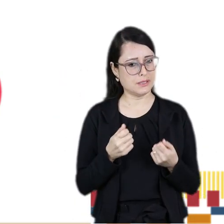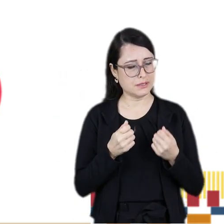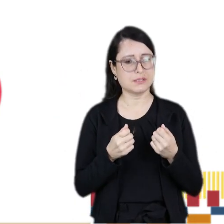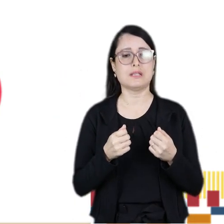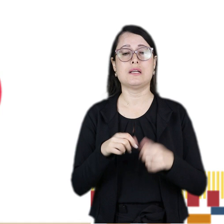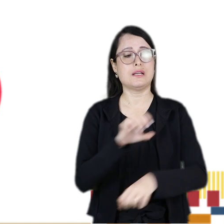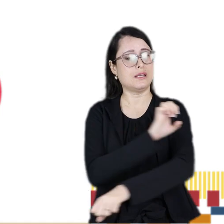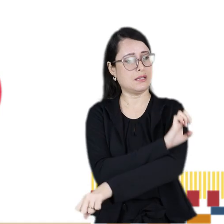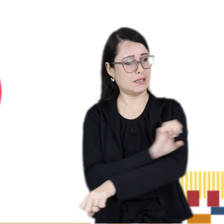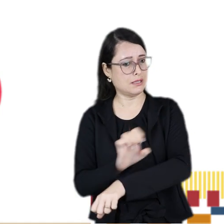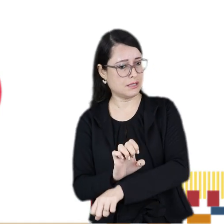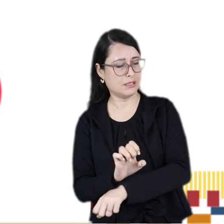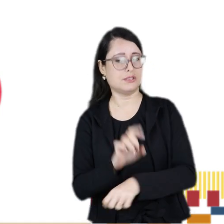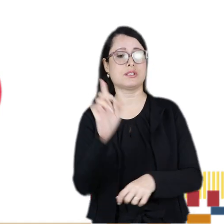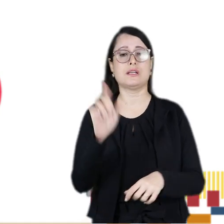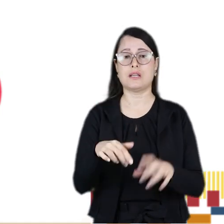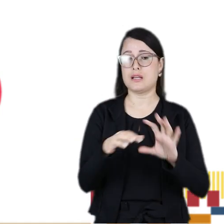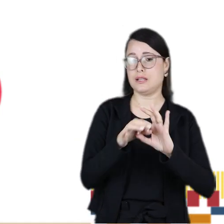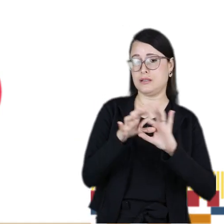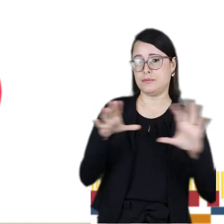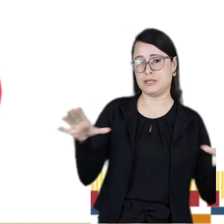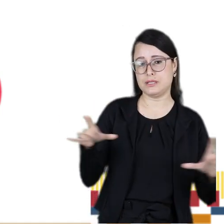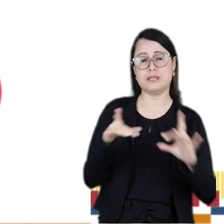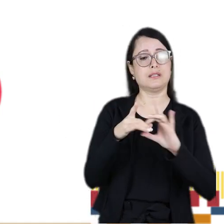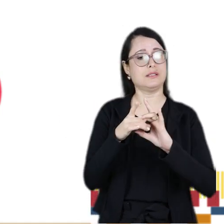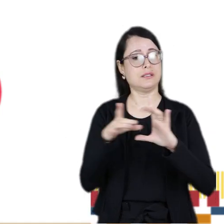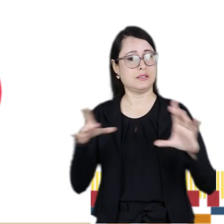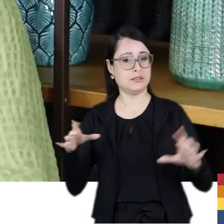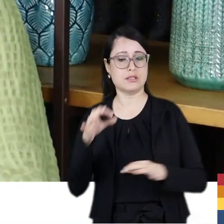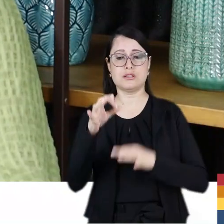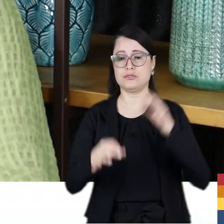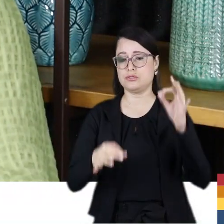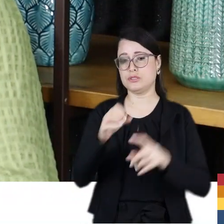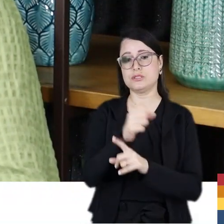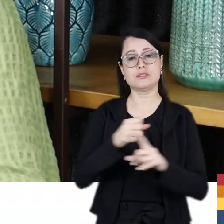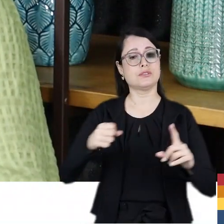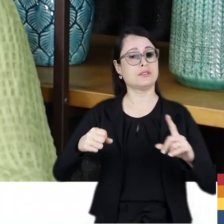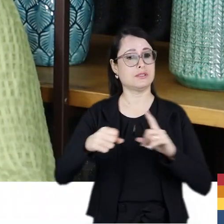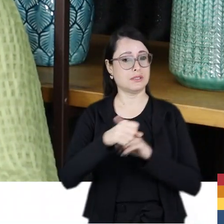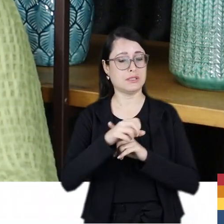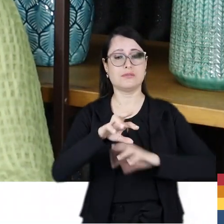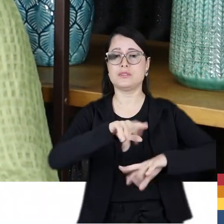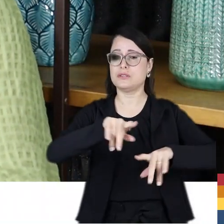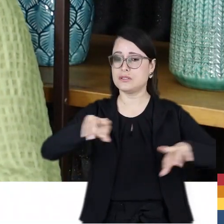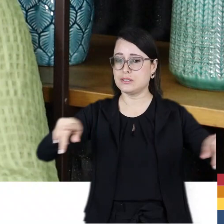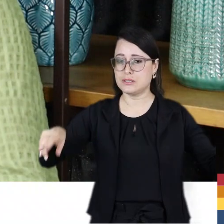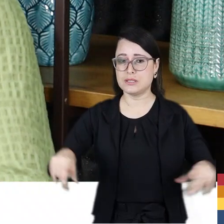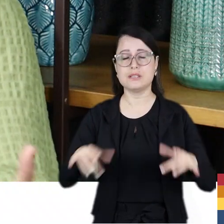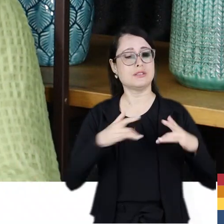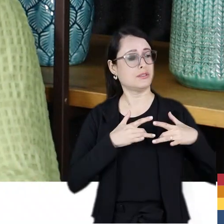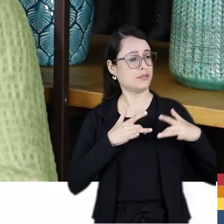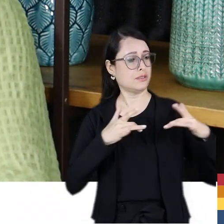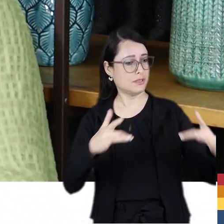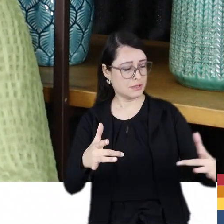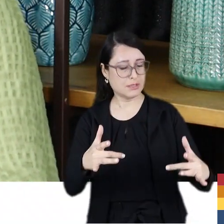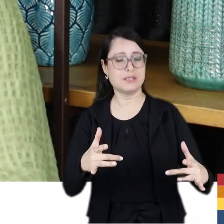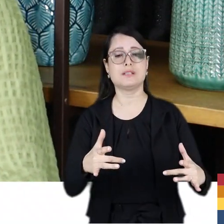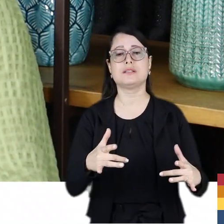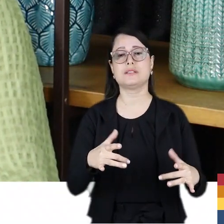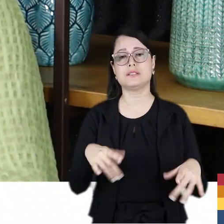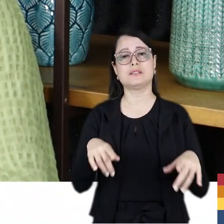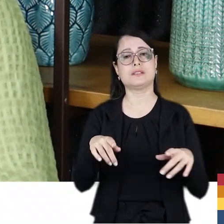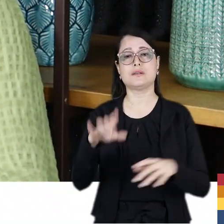liberdade, à democracia, à justiça social, Pluralidade, solidariedade, né? Ao meio ambiente,